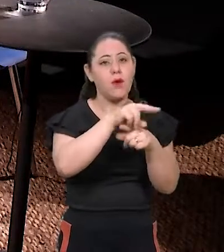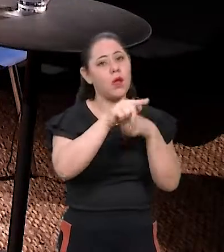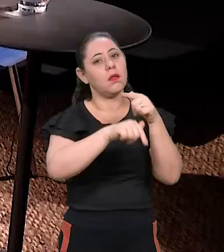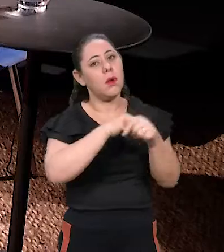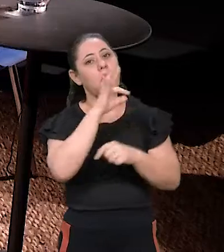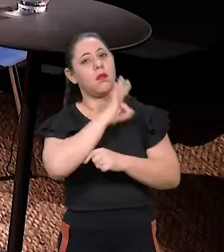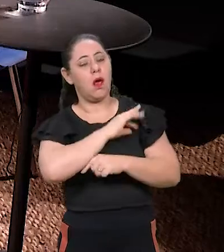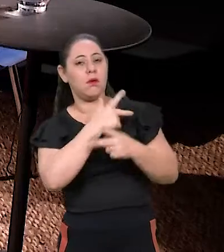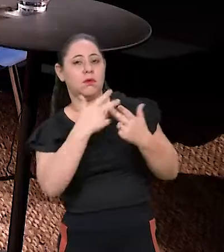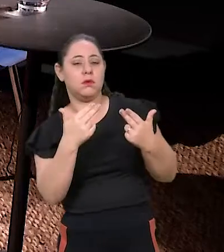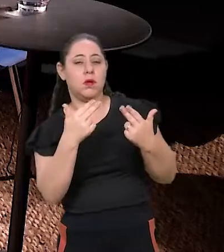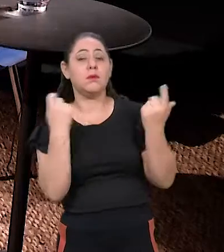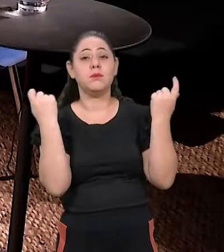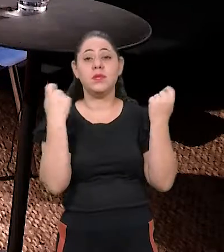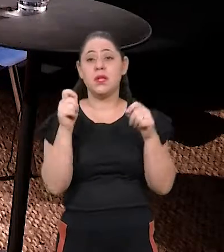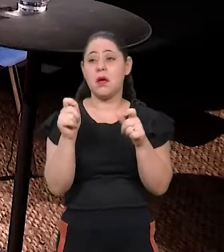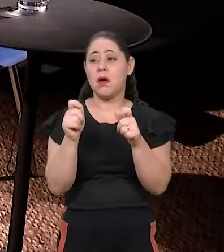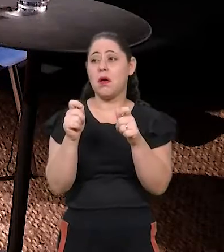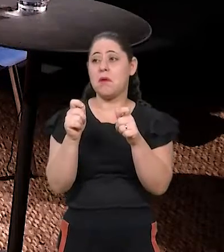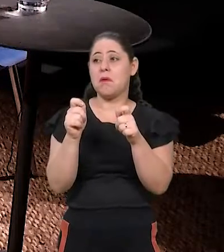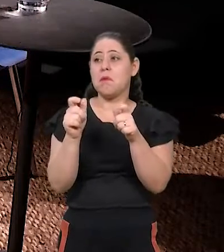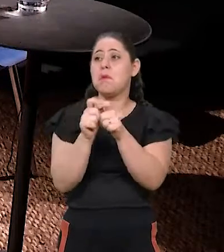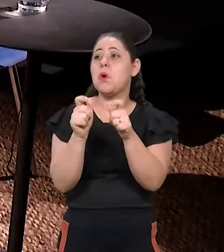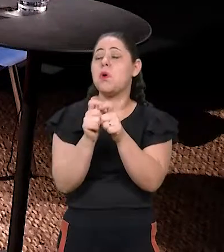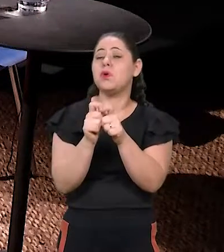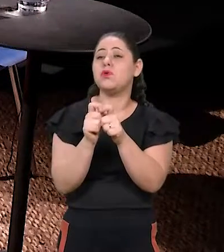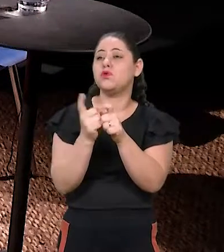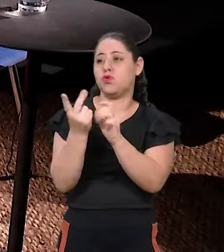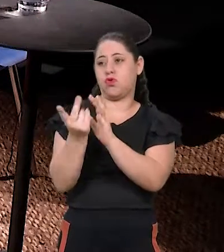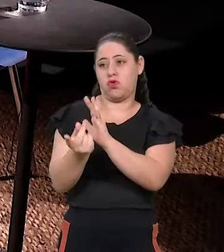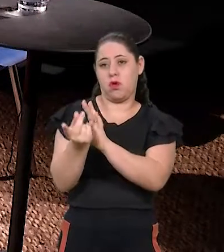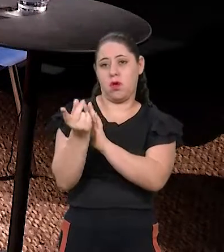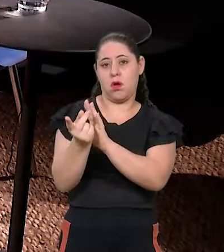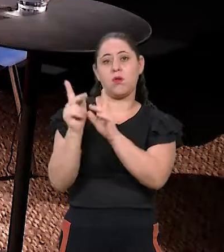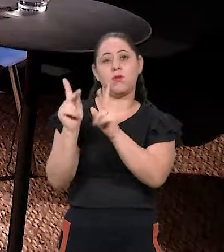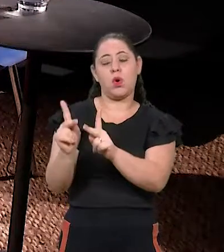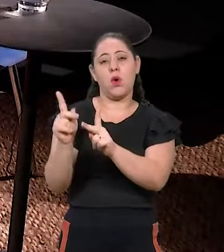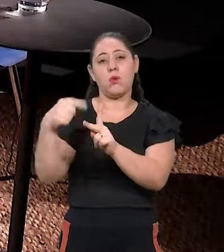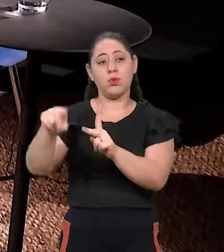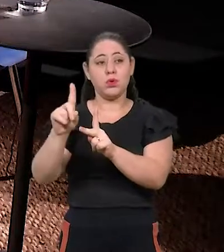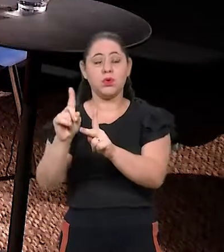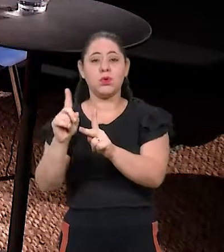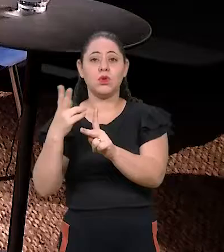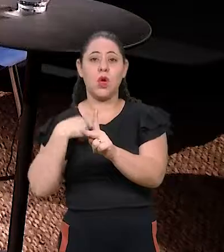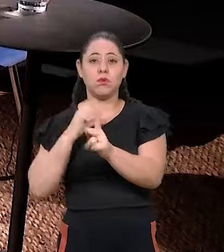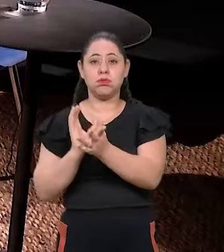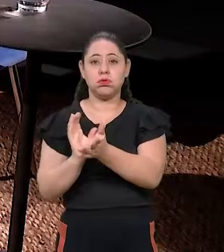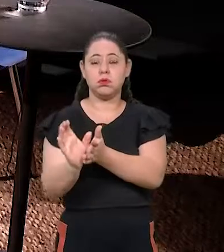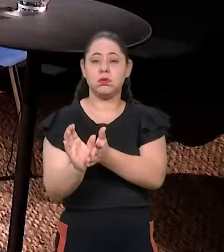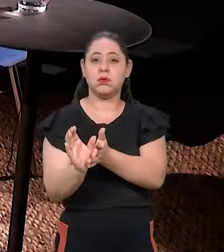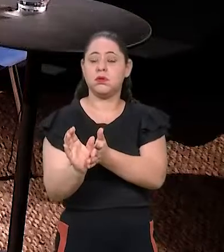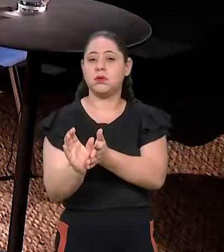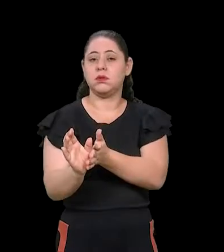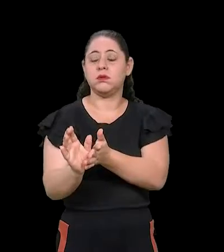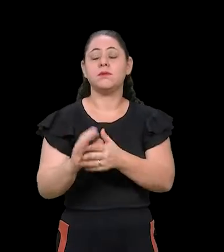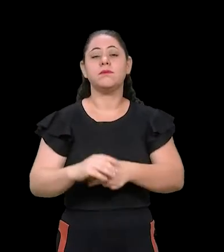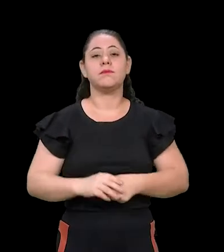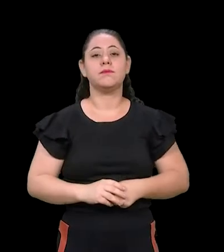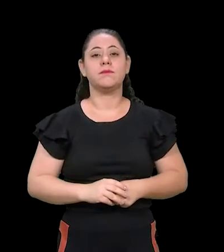se desenvolvendo. Dependem menos até do dinheiro público, né? Que é interessante que a gente até enalteça isso aqui.